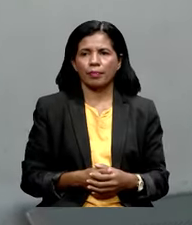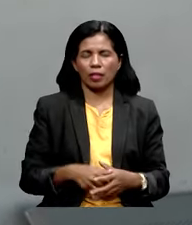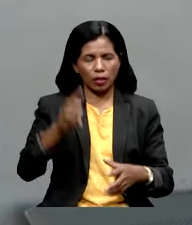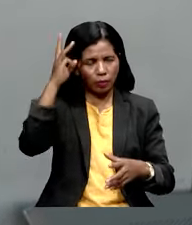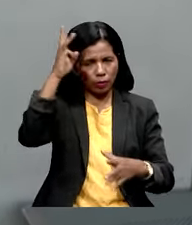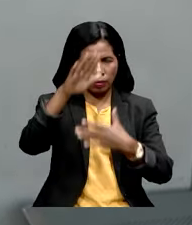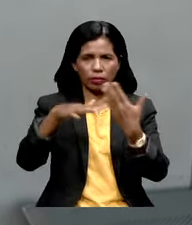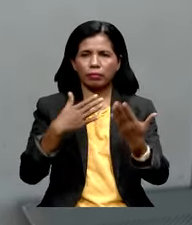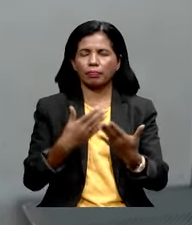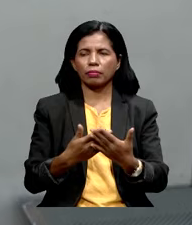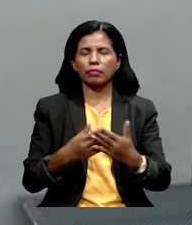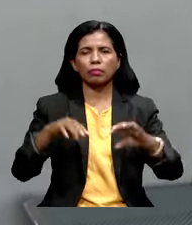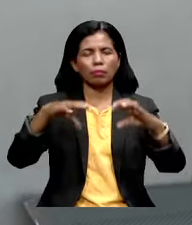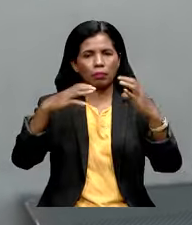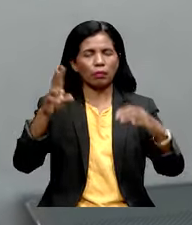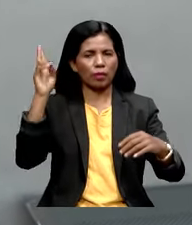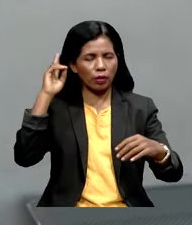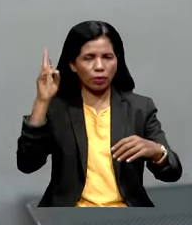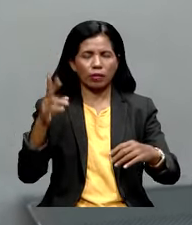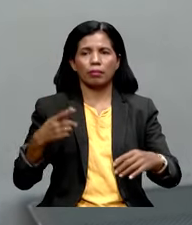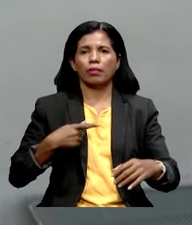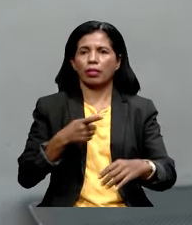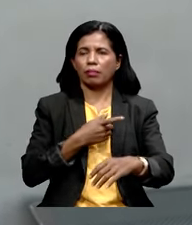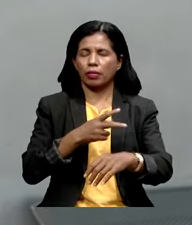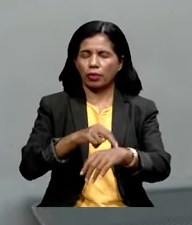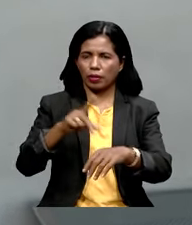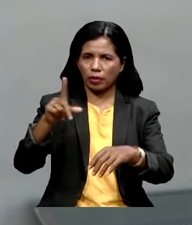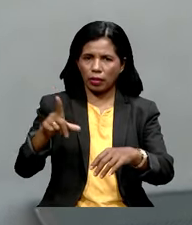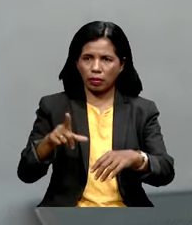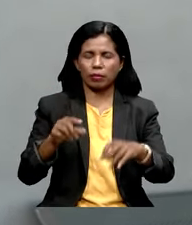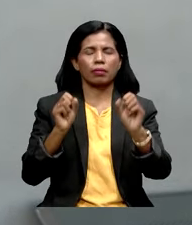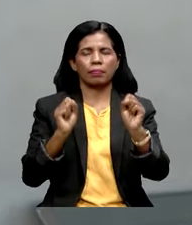se não é? Comissão mostrou na relá, Parlamento Nacional,